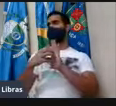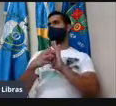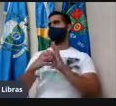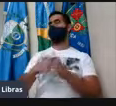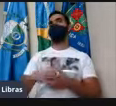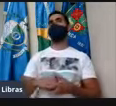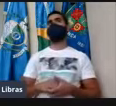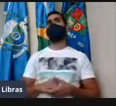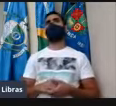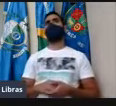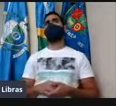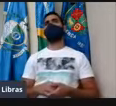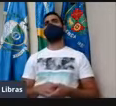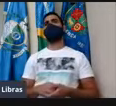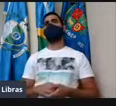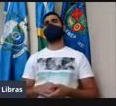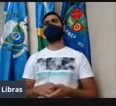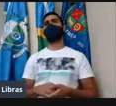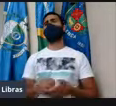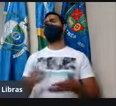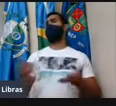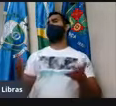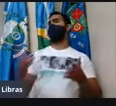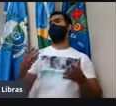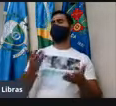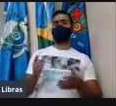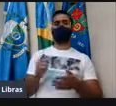Eu vim aqui para fazer algumas explanações